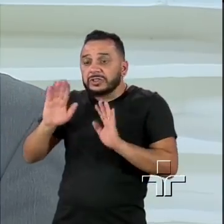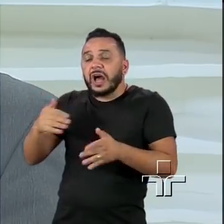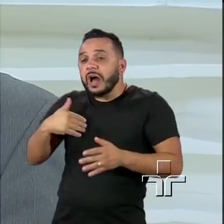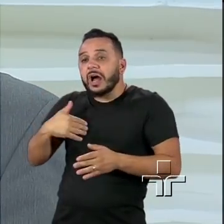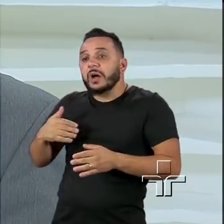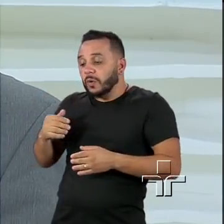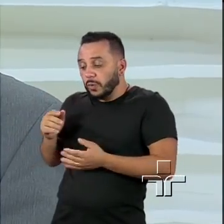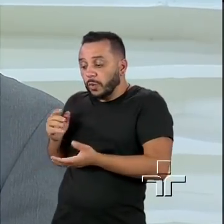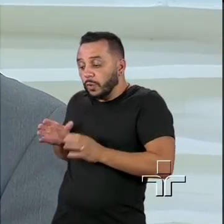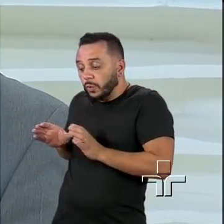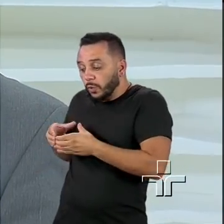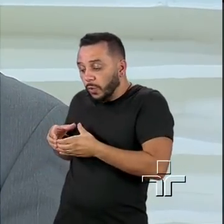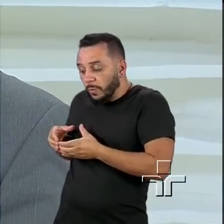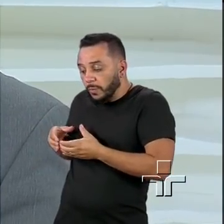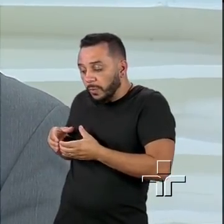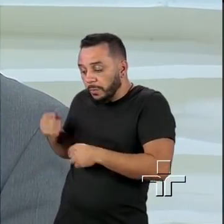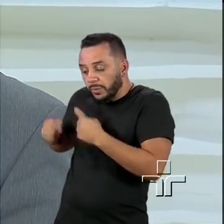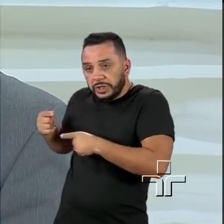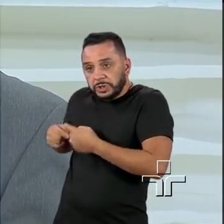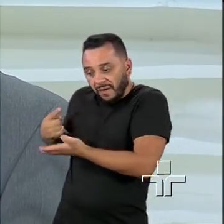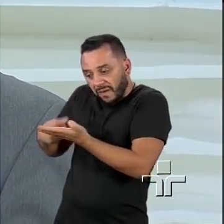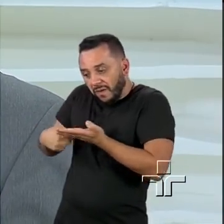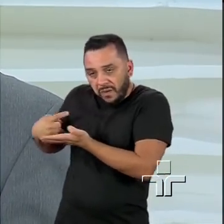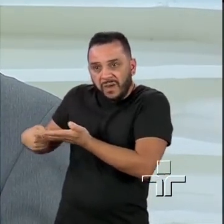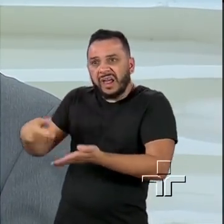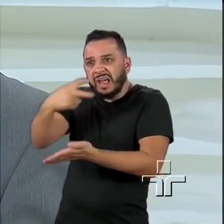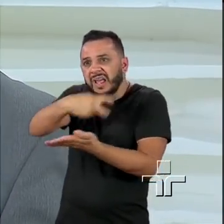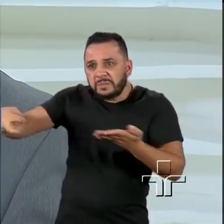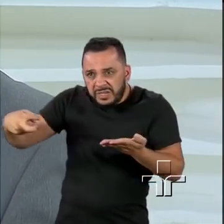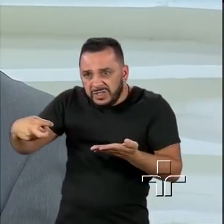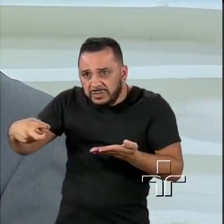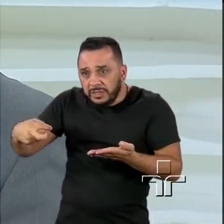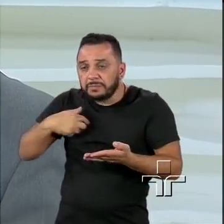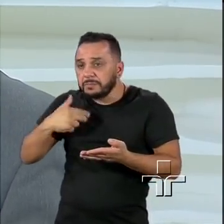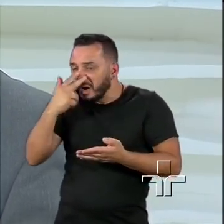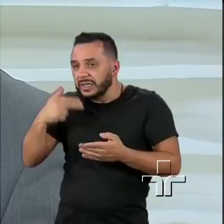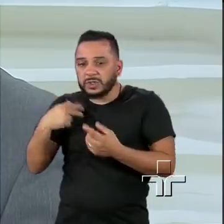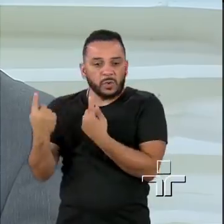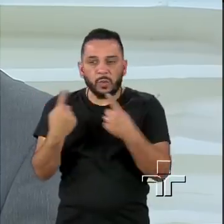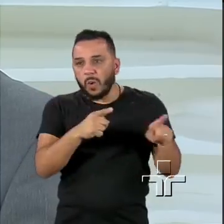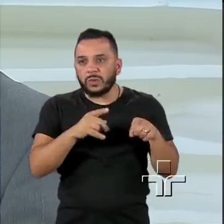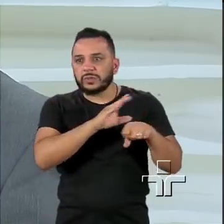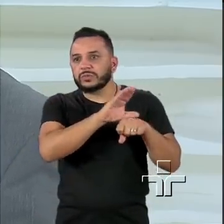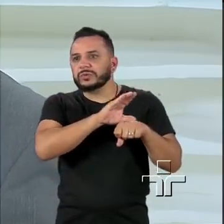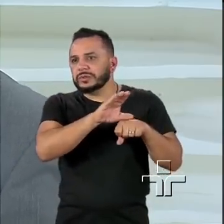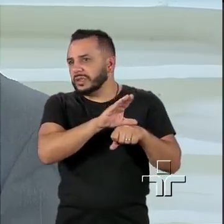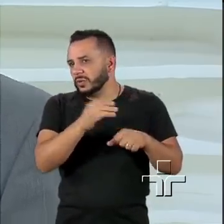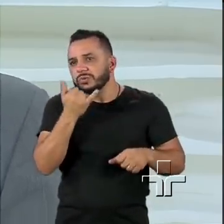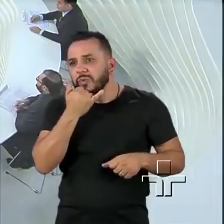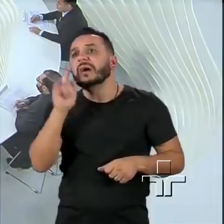político, contrariando frontalmente a Constituição, se isso não for golpe, eu não sei o que é golpe. Ministro,